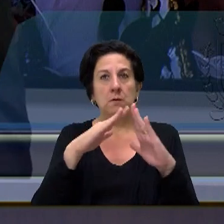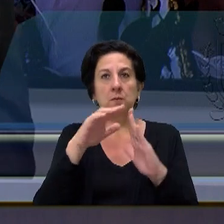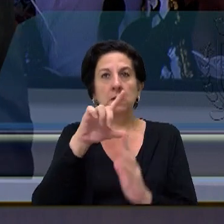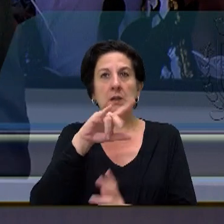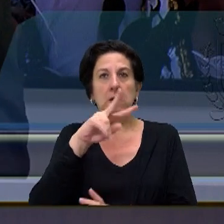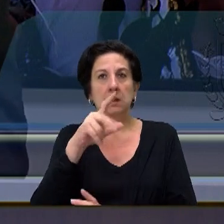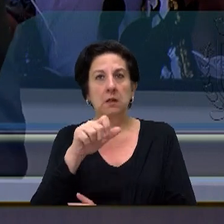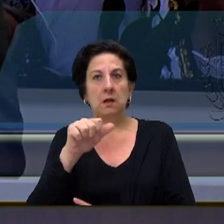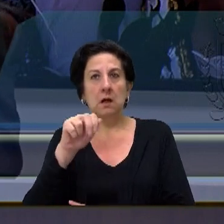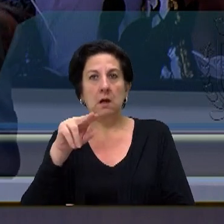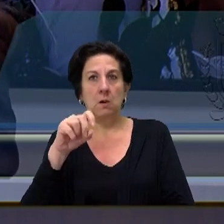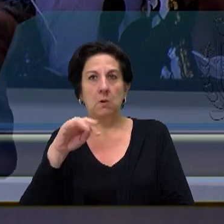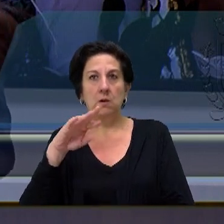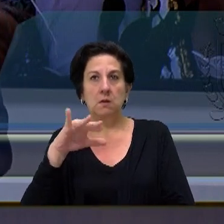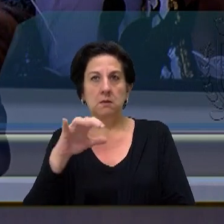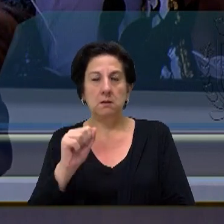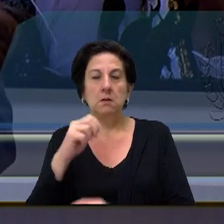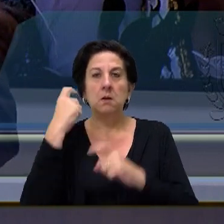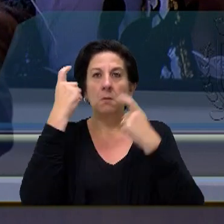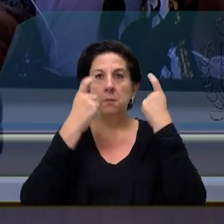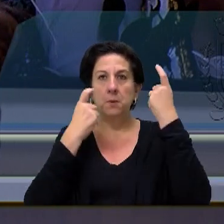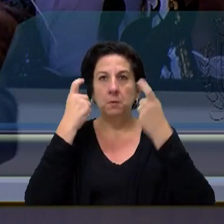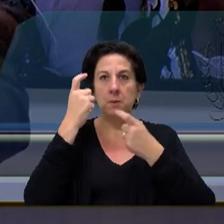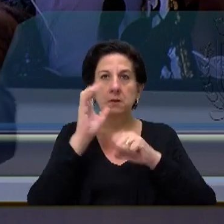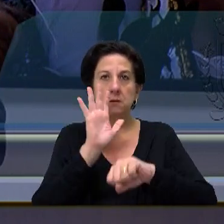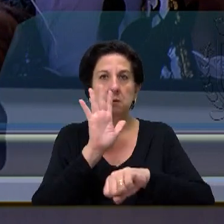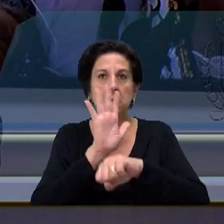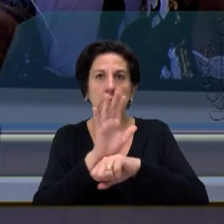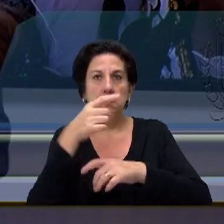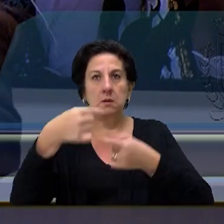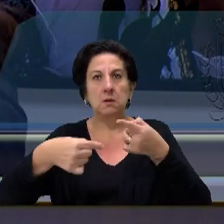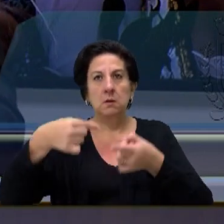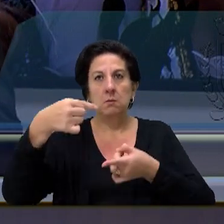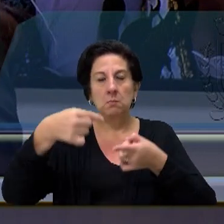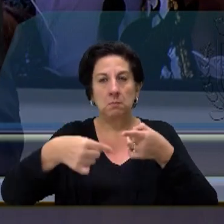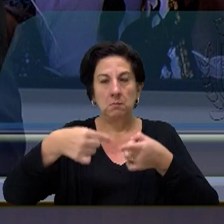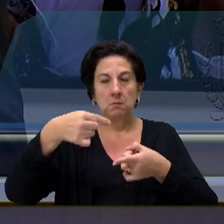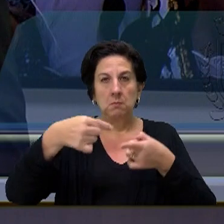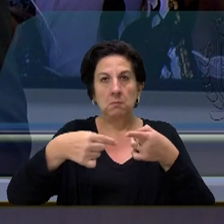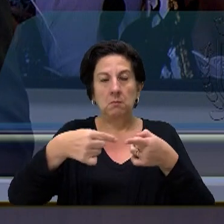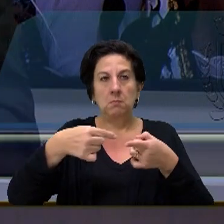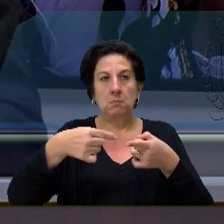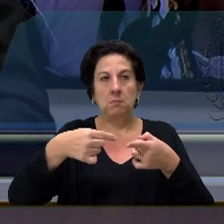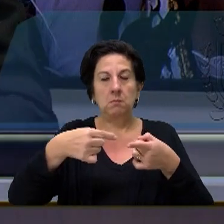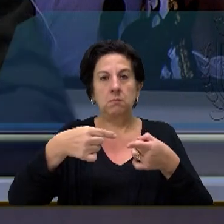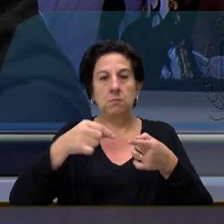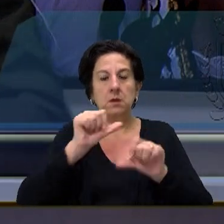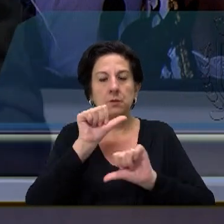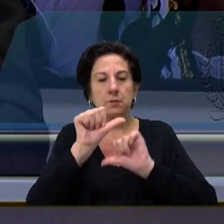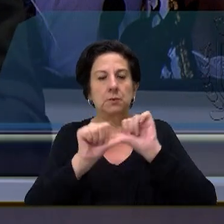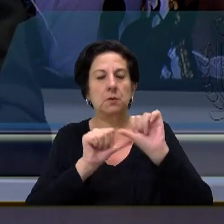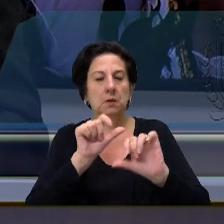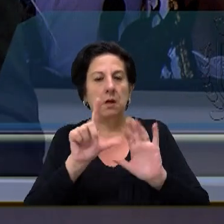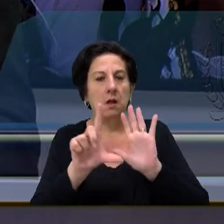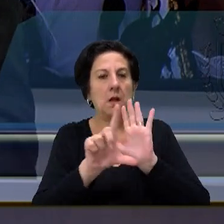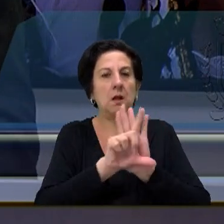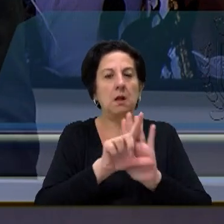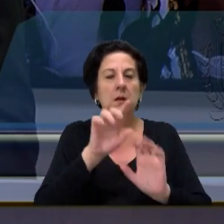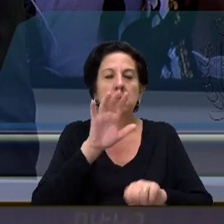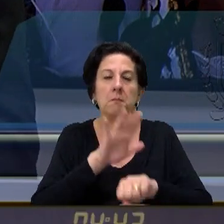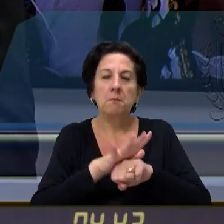Áustria e a sua preocupação em contribuir nesse debate para tornar a nossa legislação um